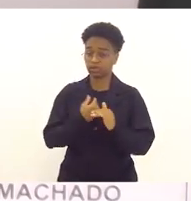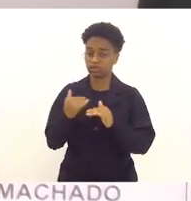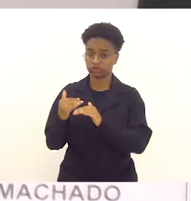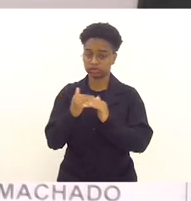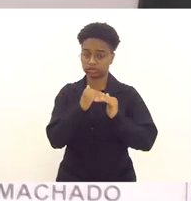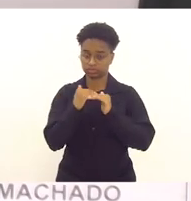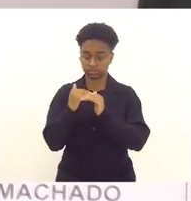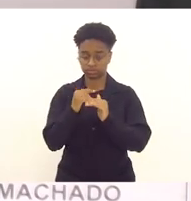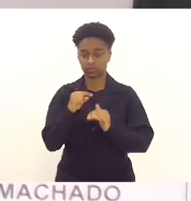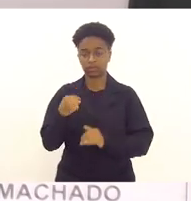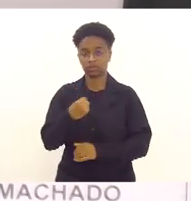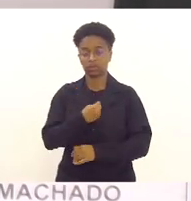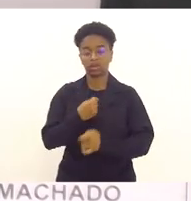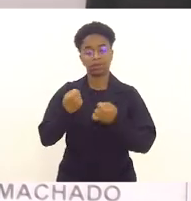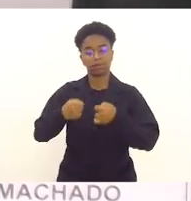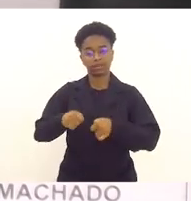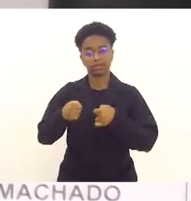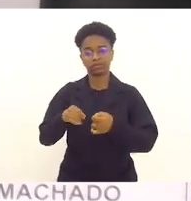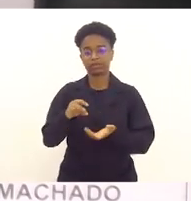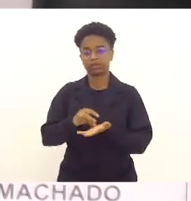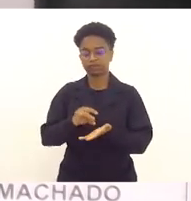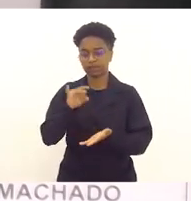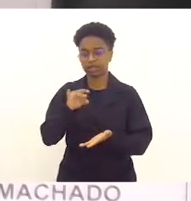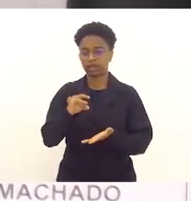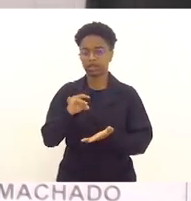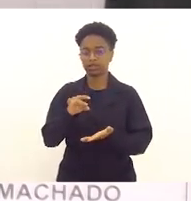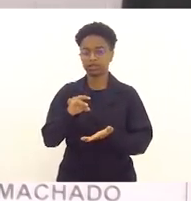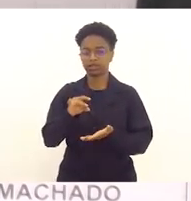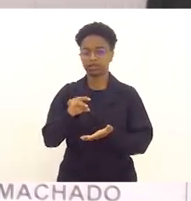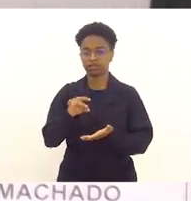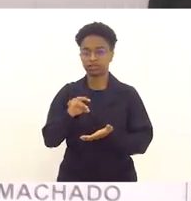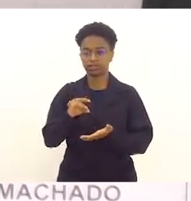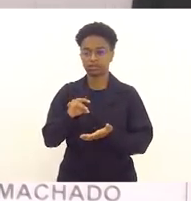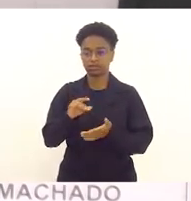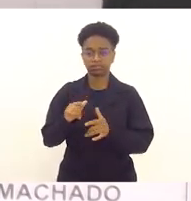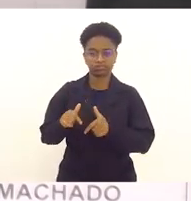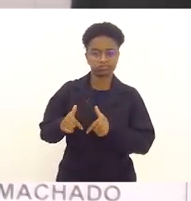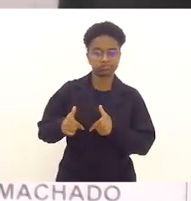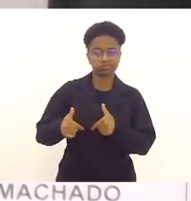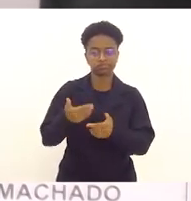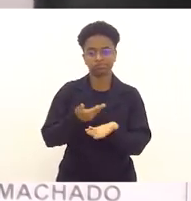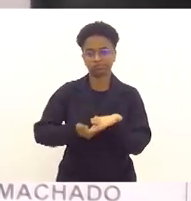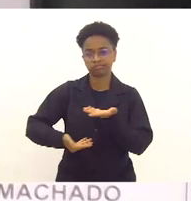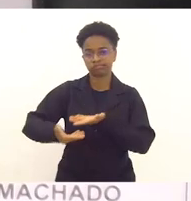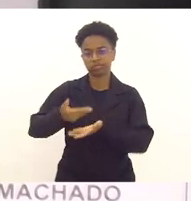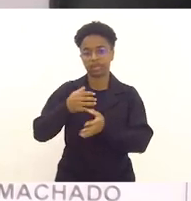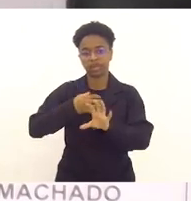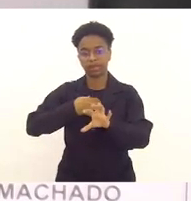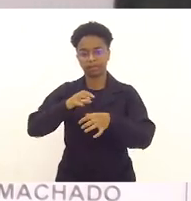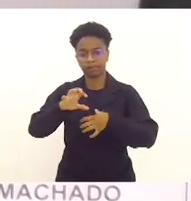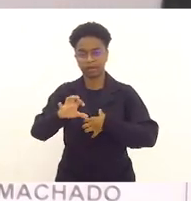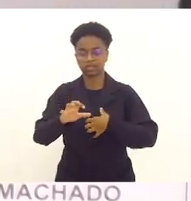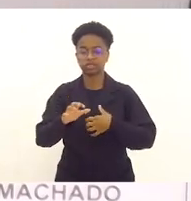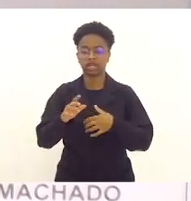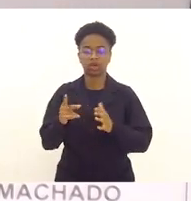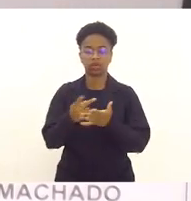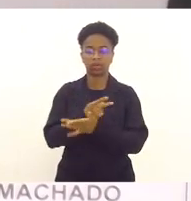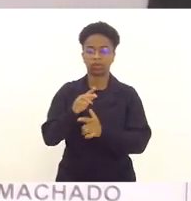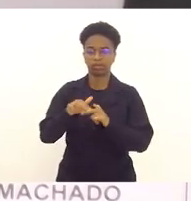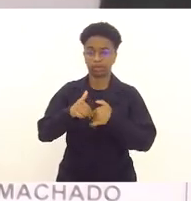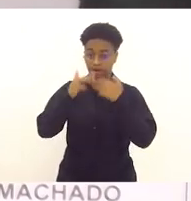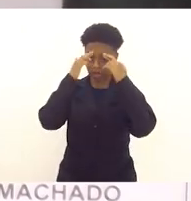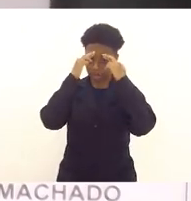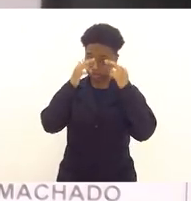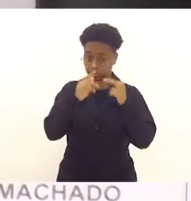o que nós precisamos é realmente exercer a Fraternidade a empatia se dá pelo respeito ao